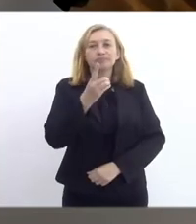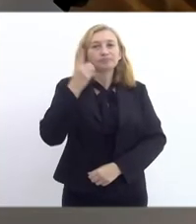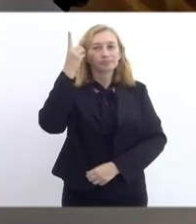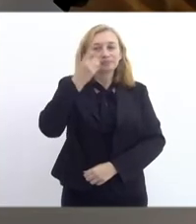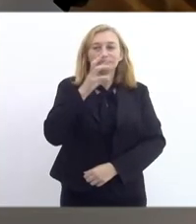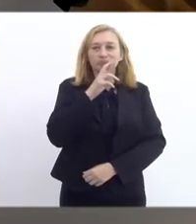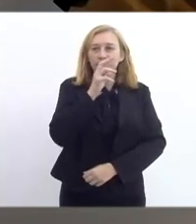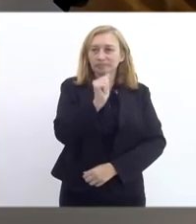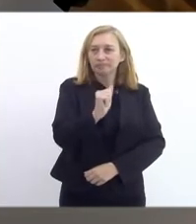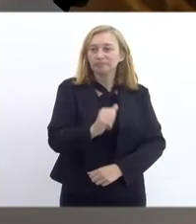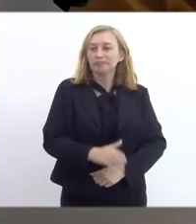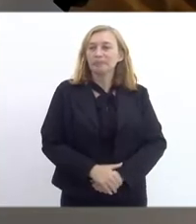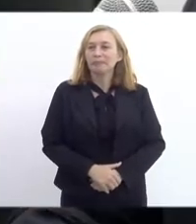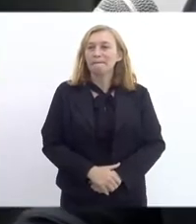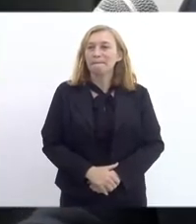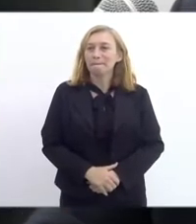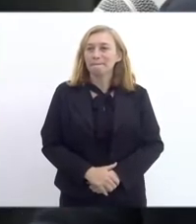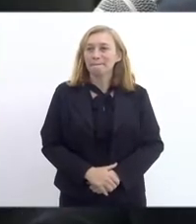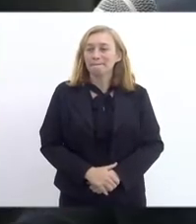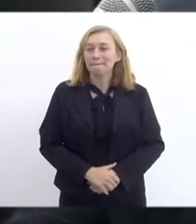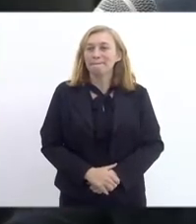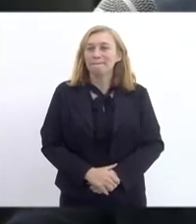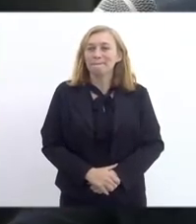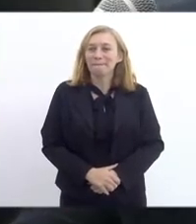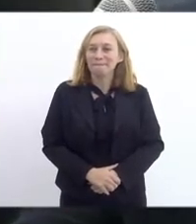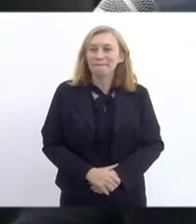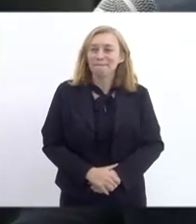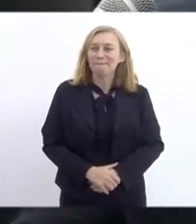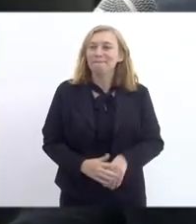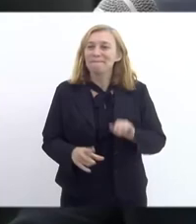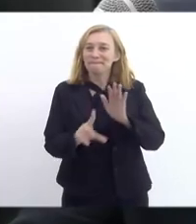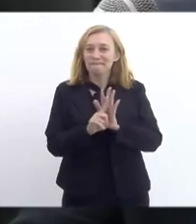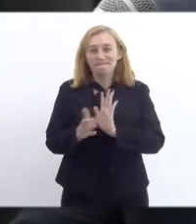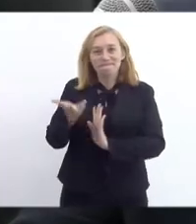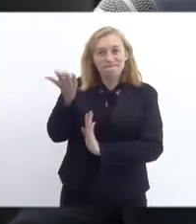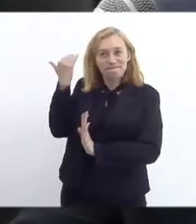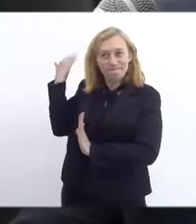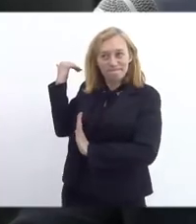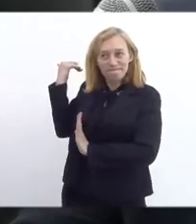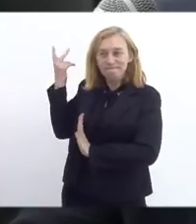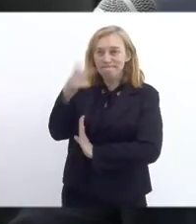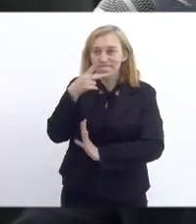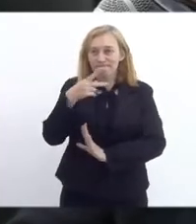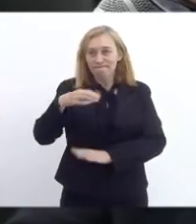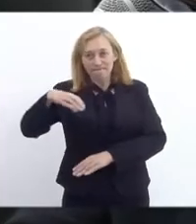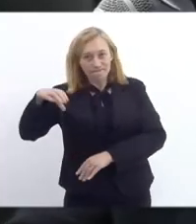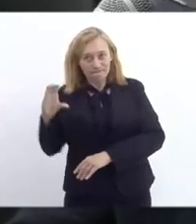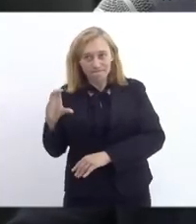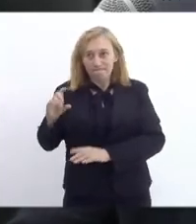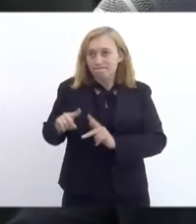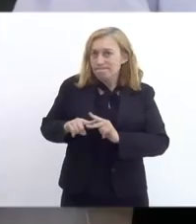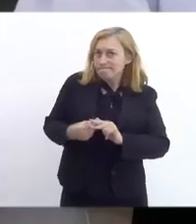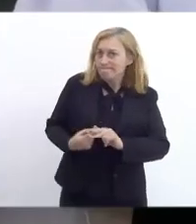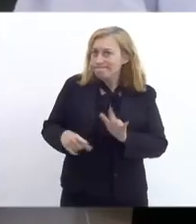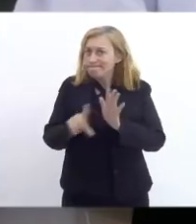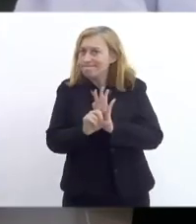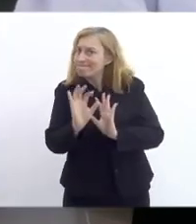porque são dois casos diferentes. A lei anterior que Vossa Excelência colocou, Mink, não altera nenhuma